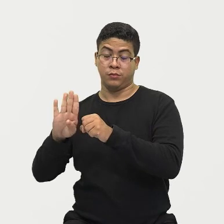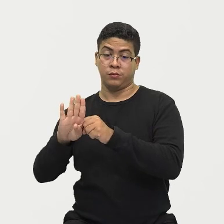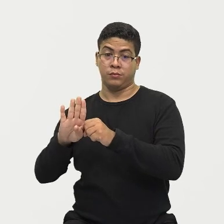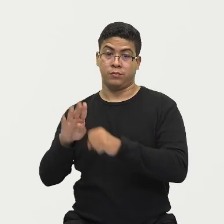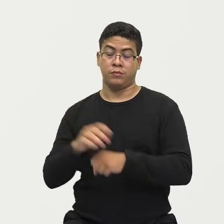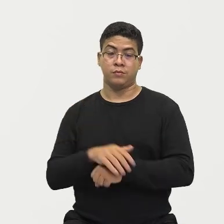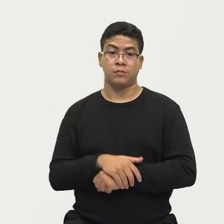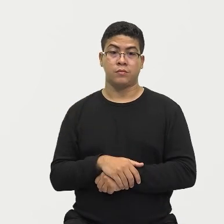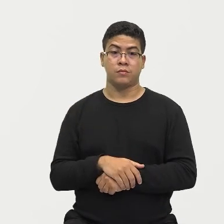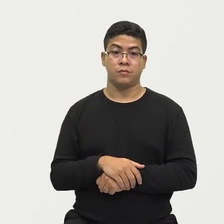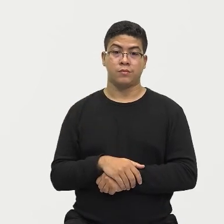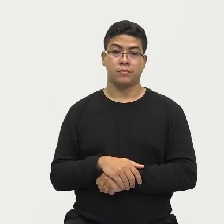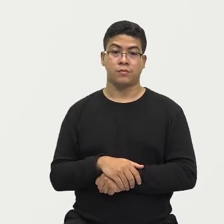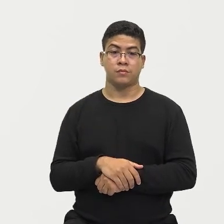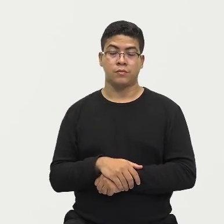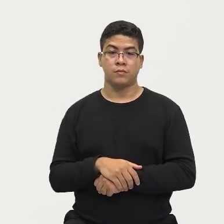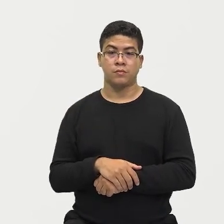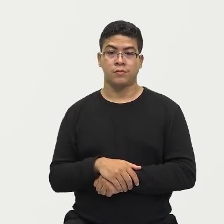Muito bem.